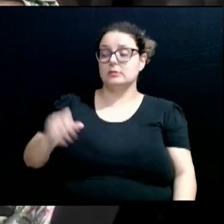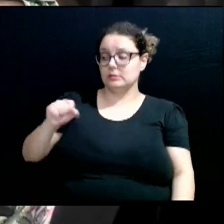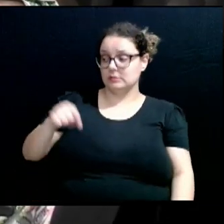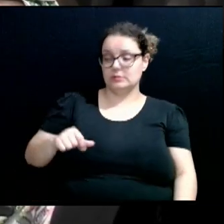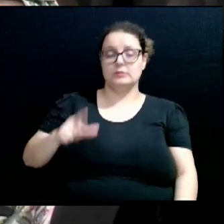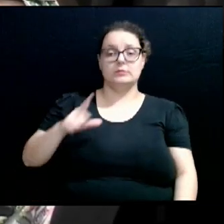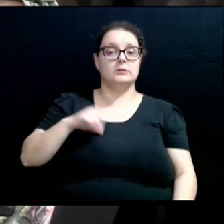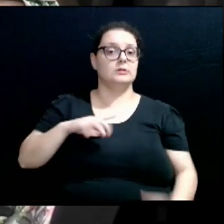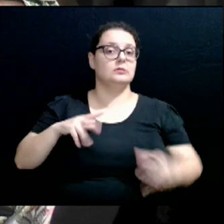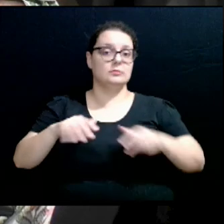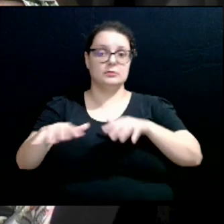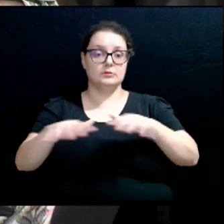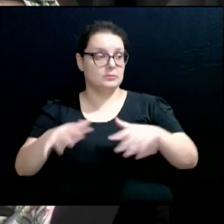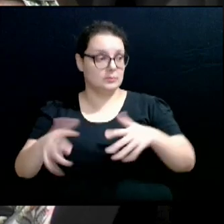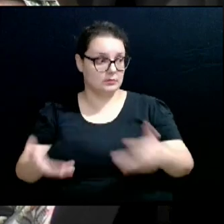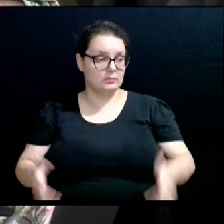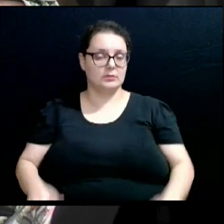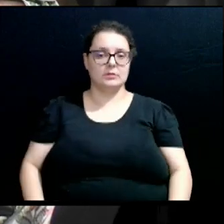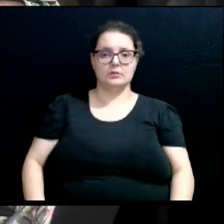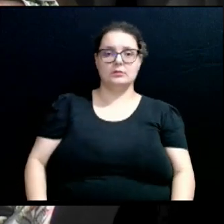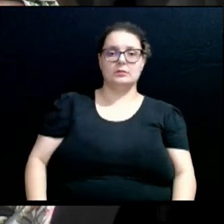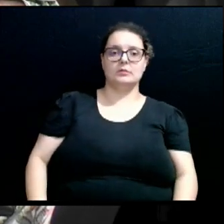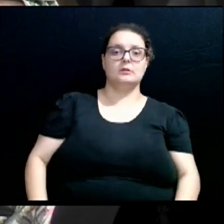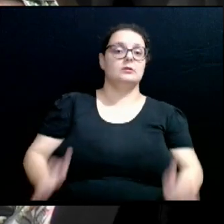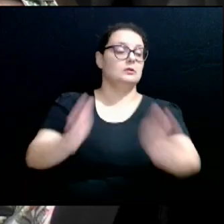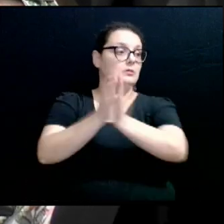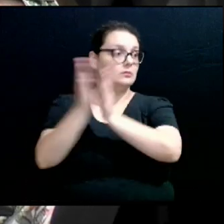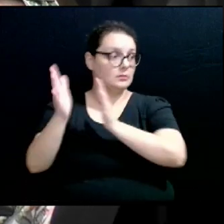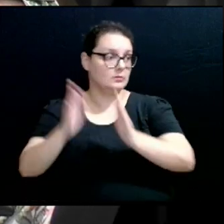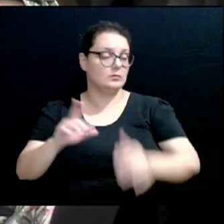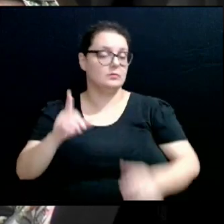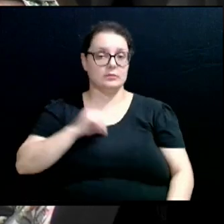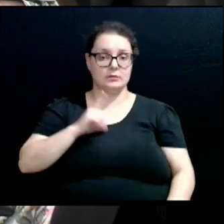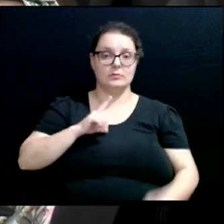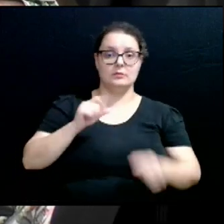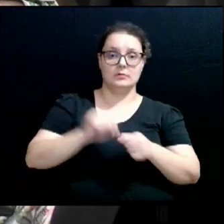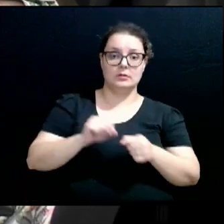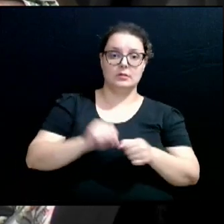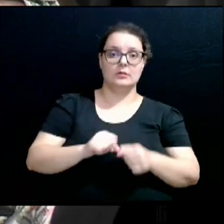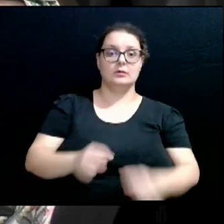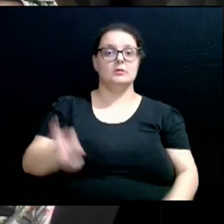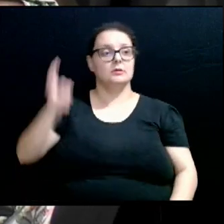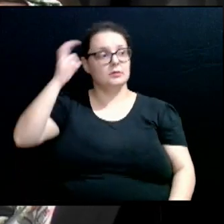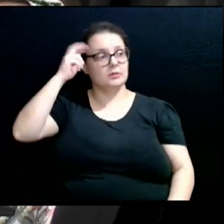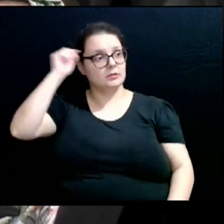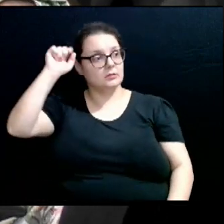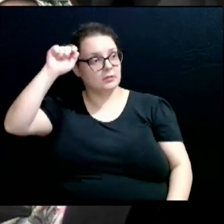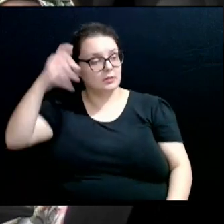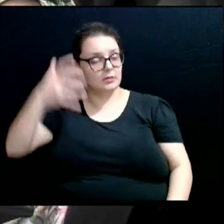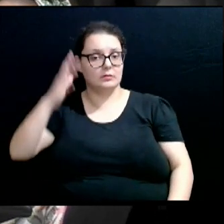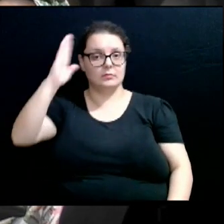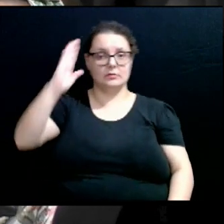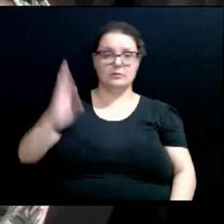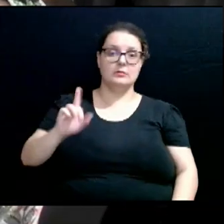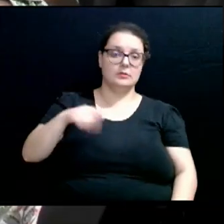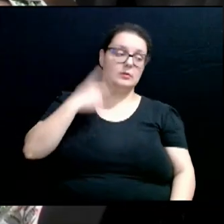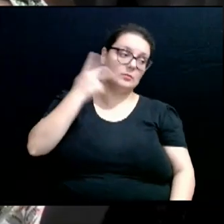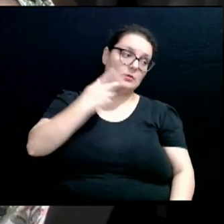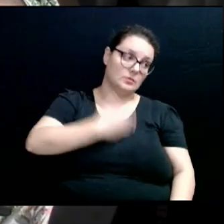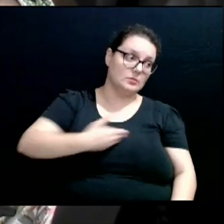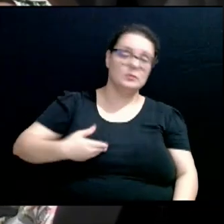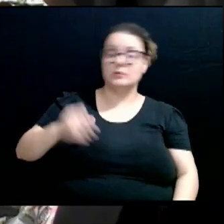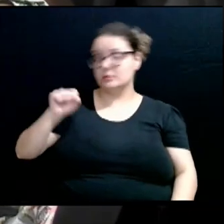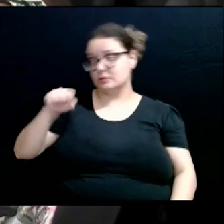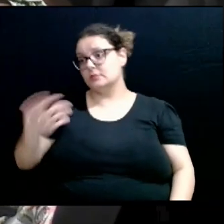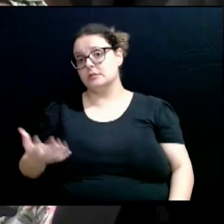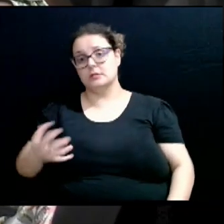né, que as bibliotecas realizam, né, de valorização da cultura afro-brasileira. Isso são políticas públicas. Sim. Temos um centro de referência